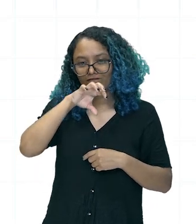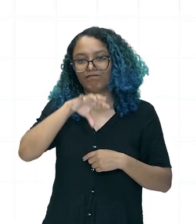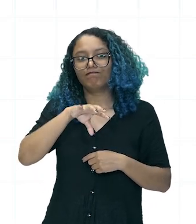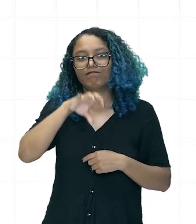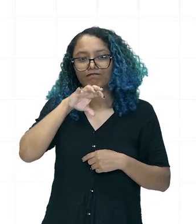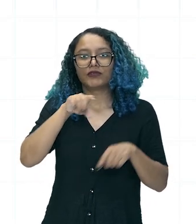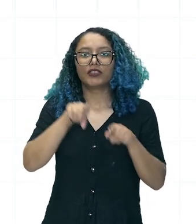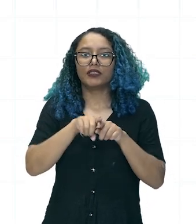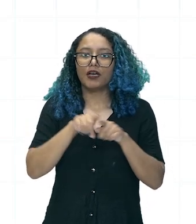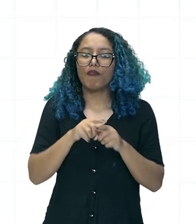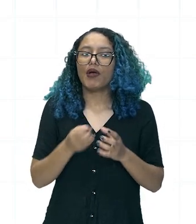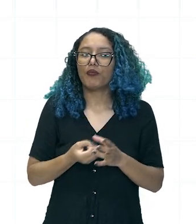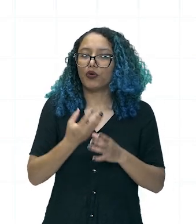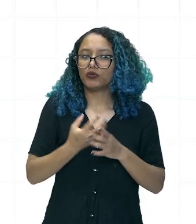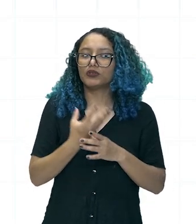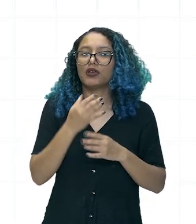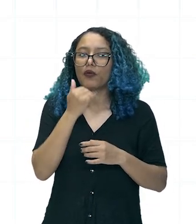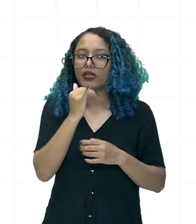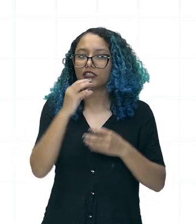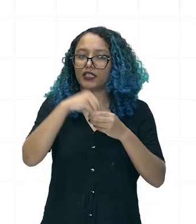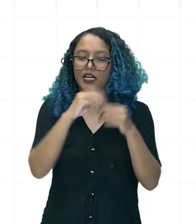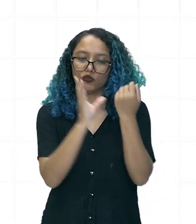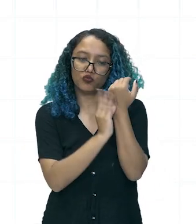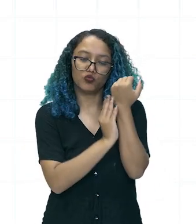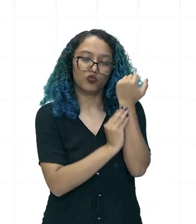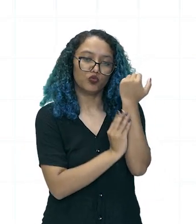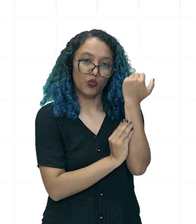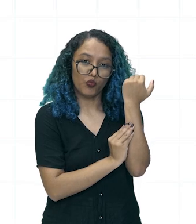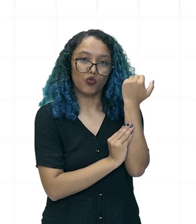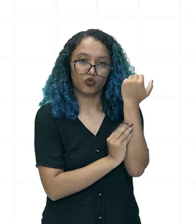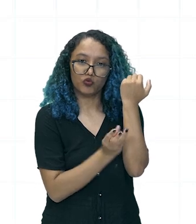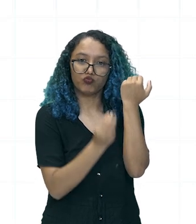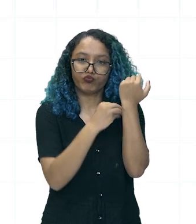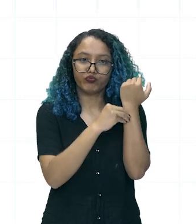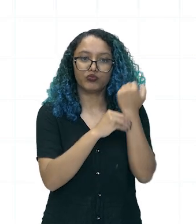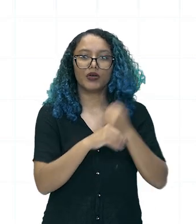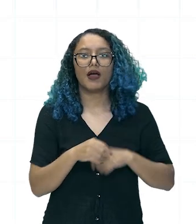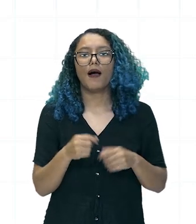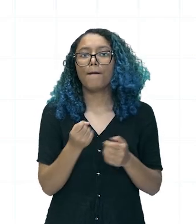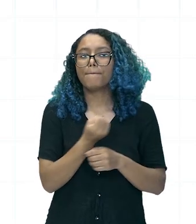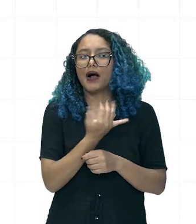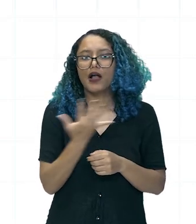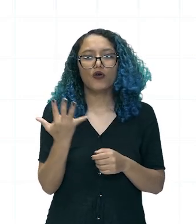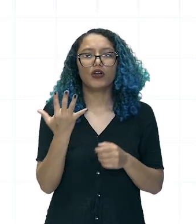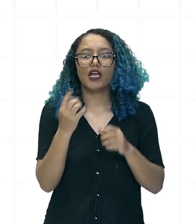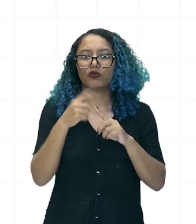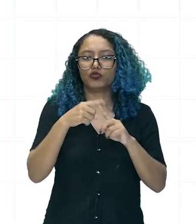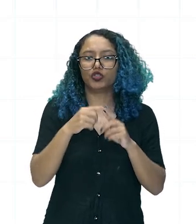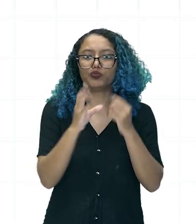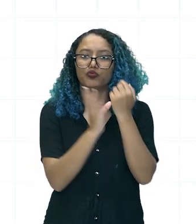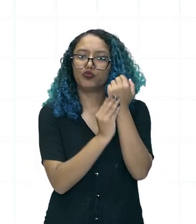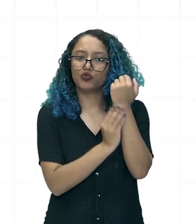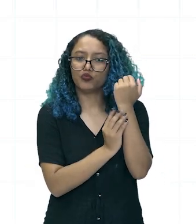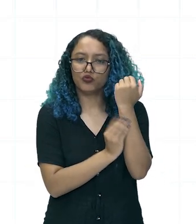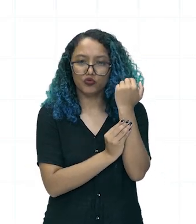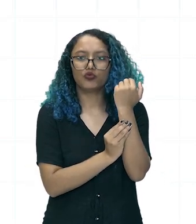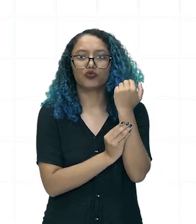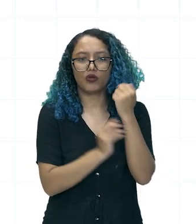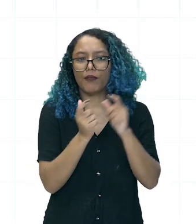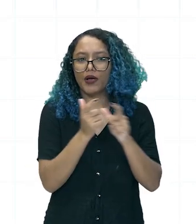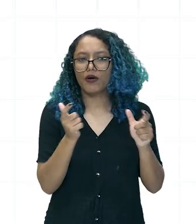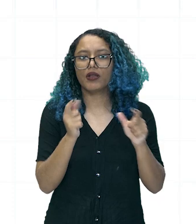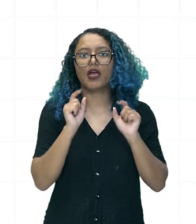Ginástica aeróbica é o tipo de atividade física que, através de movimentos rápidos e ritmados,